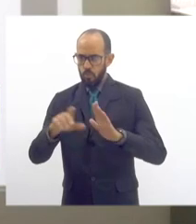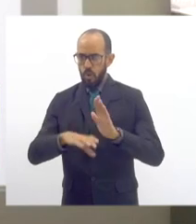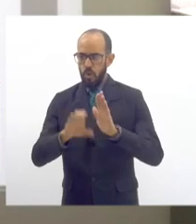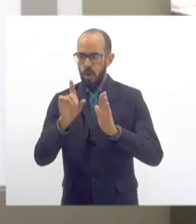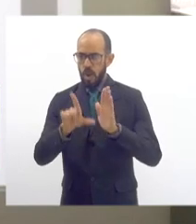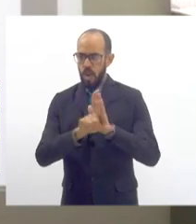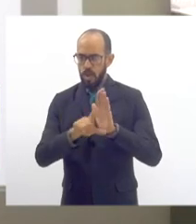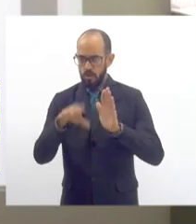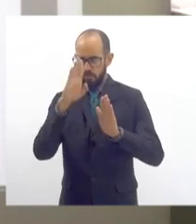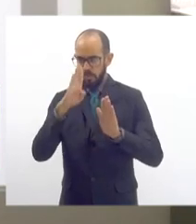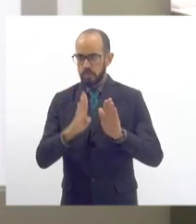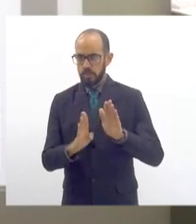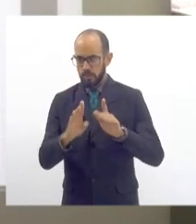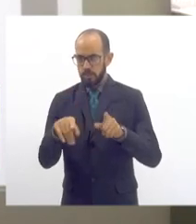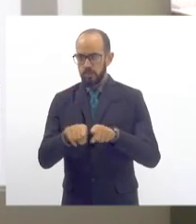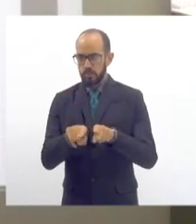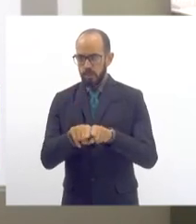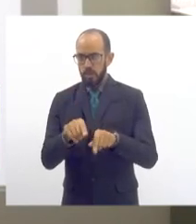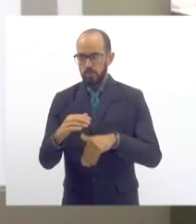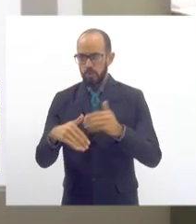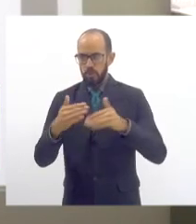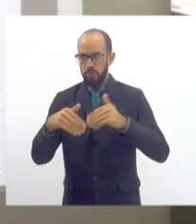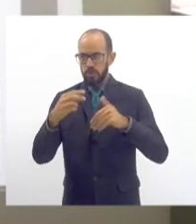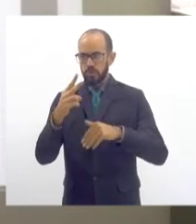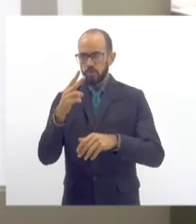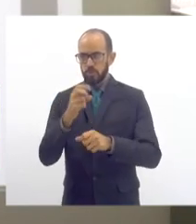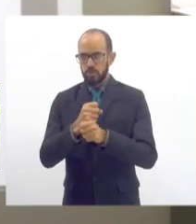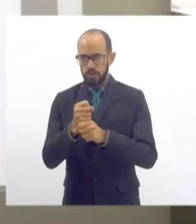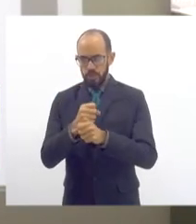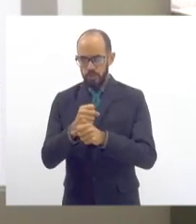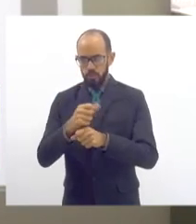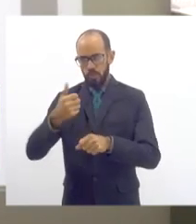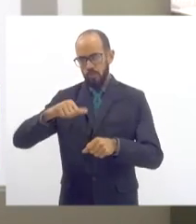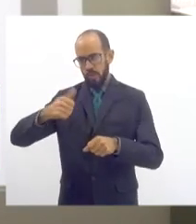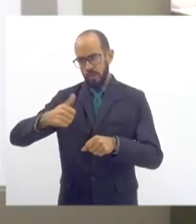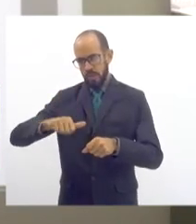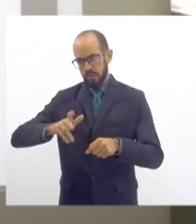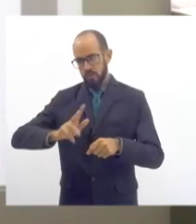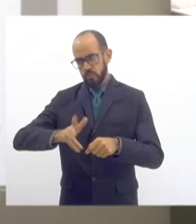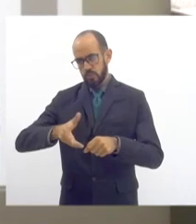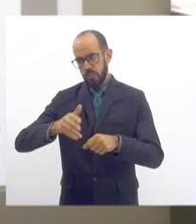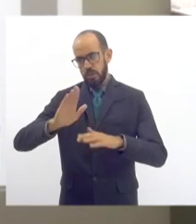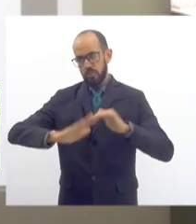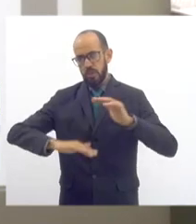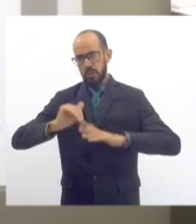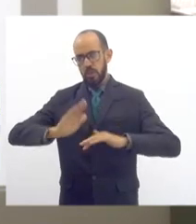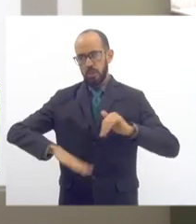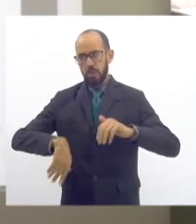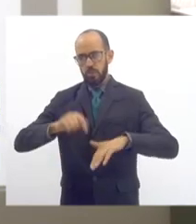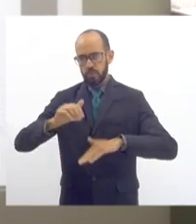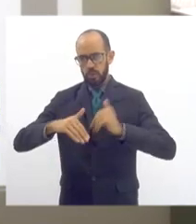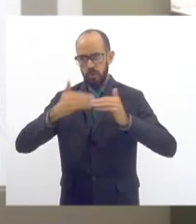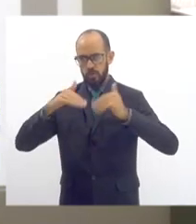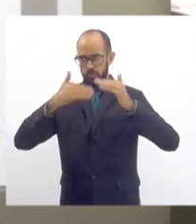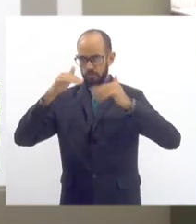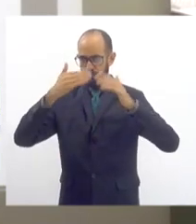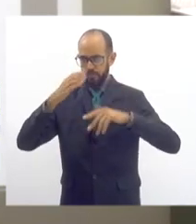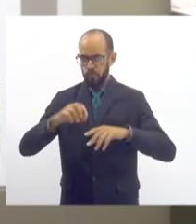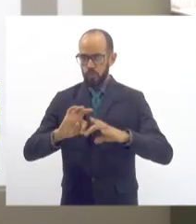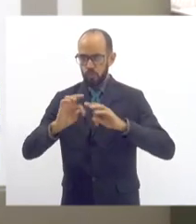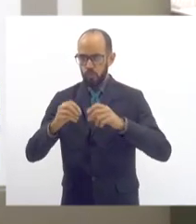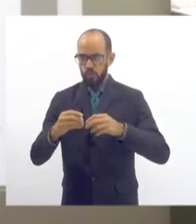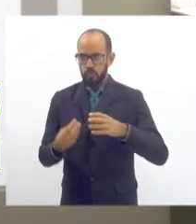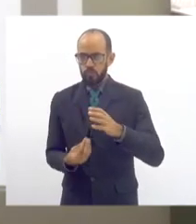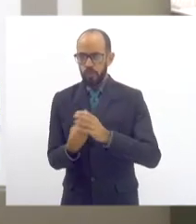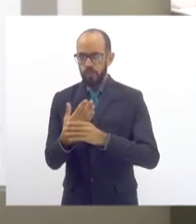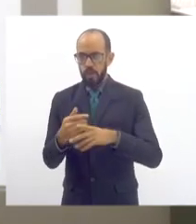bienal, com avaliação periódica, a gente hoje em dia está sem progressão, toda essa limosidade foi criada por